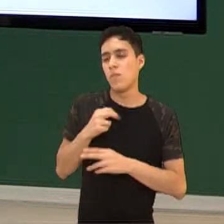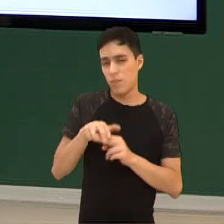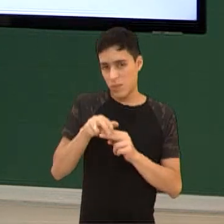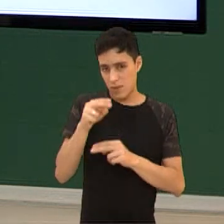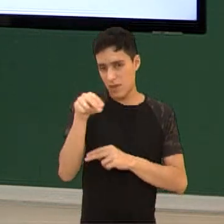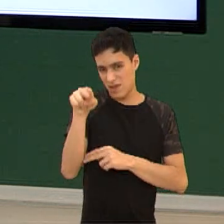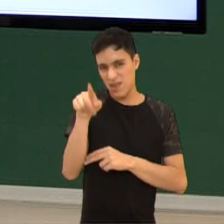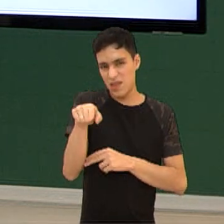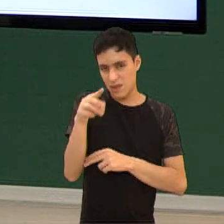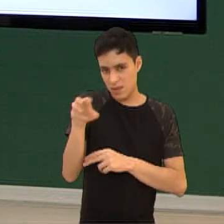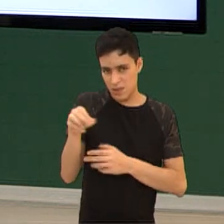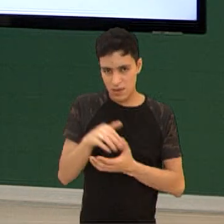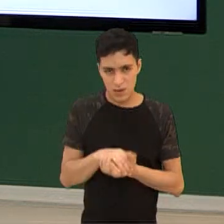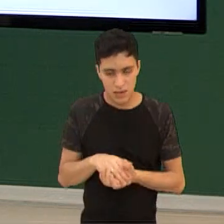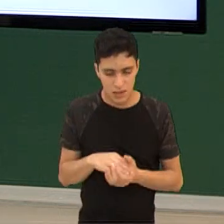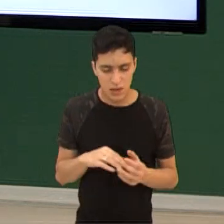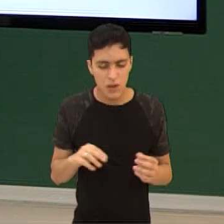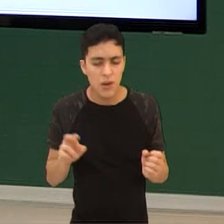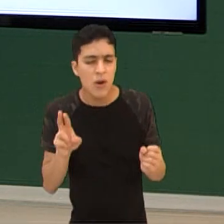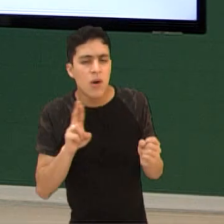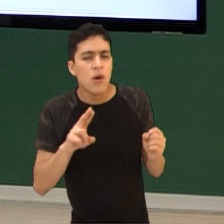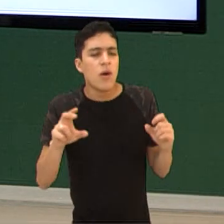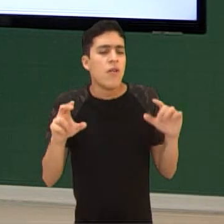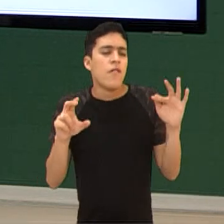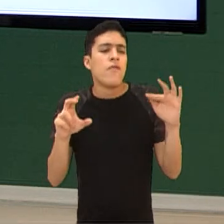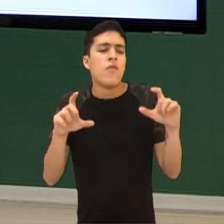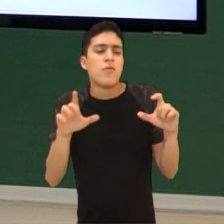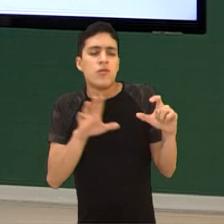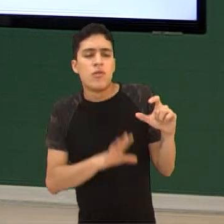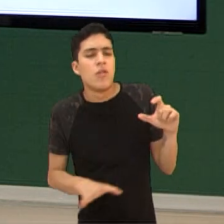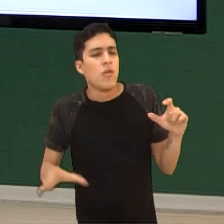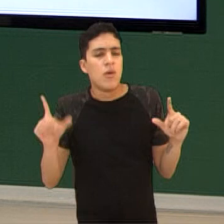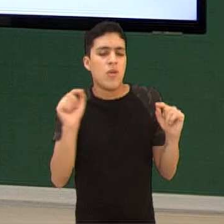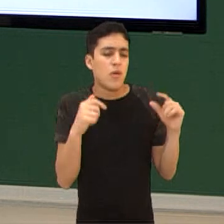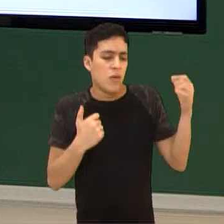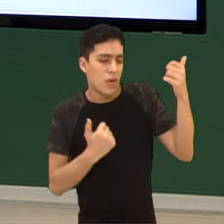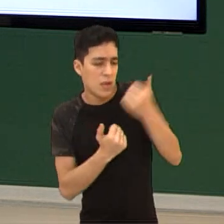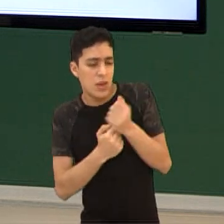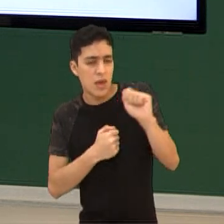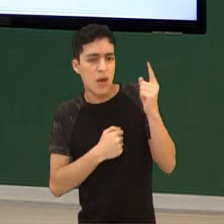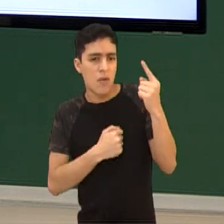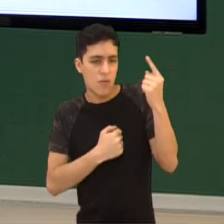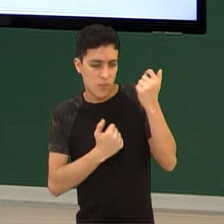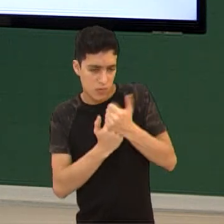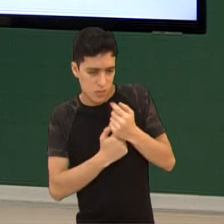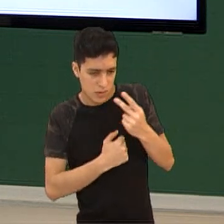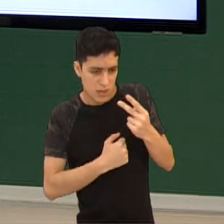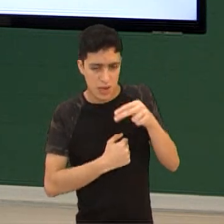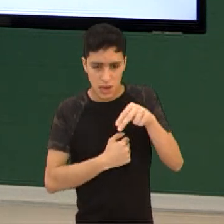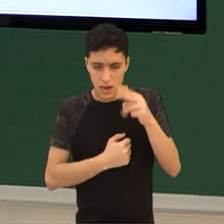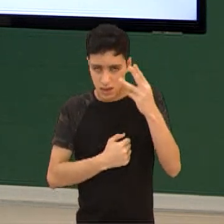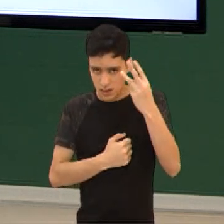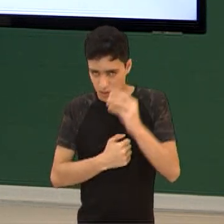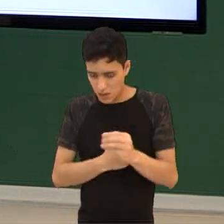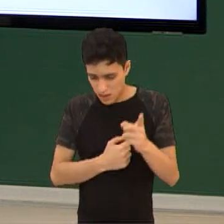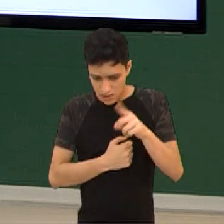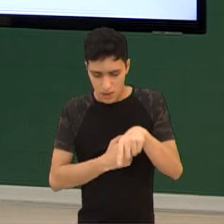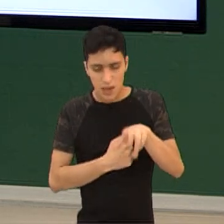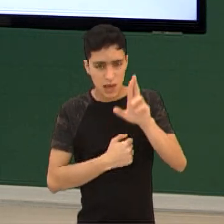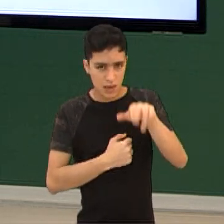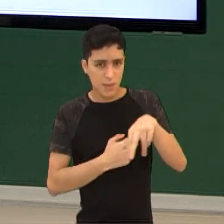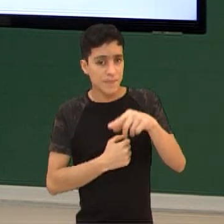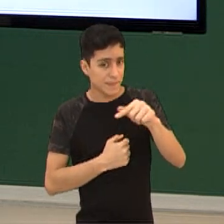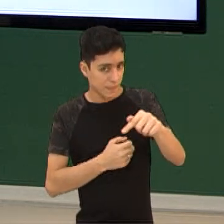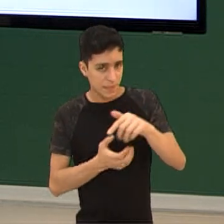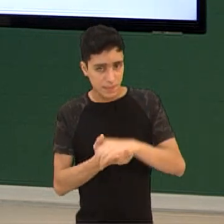30. Aplicando a fórmula do termo geral, substitui A1 por 2, N por 30 e a razão por